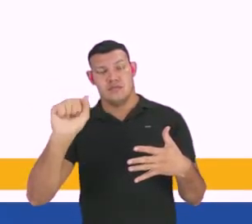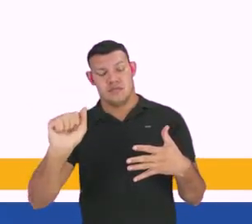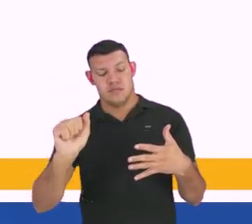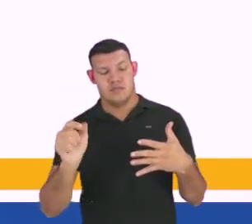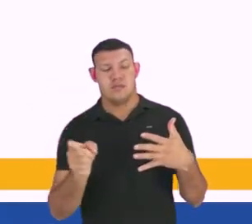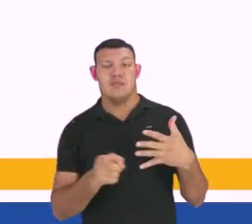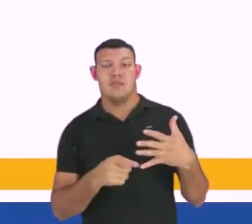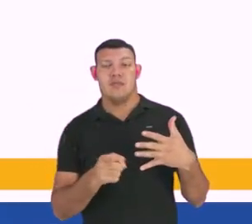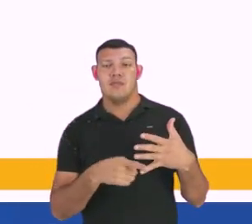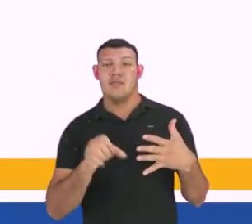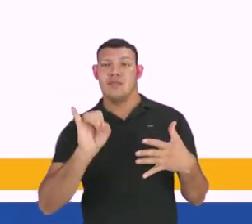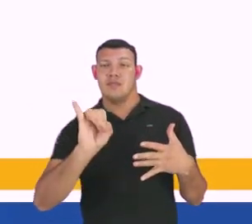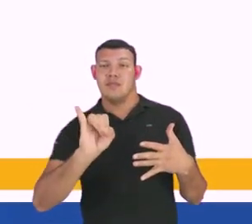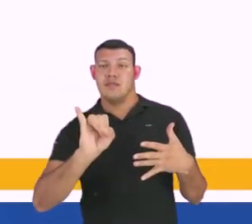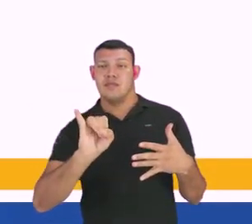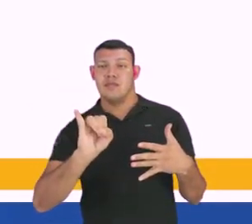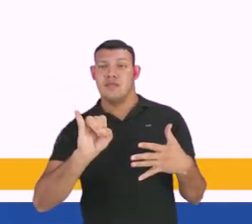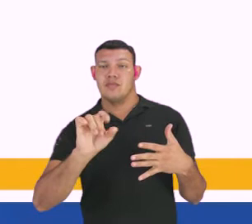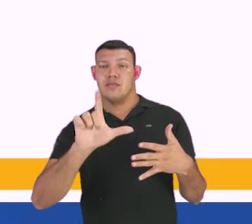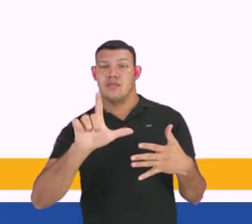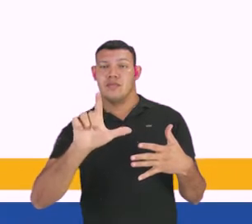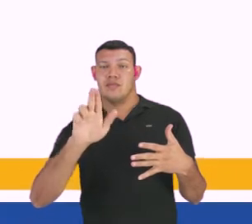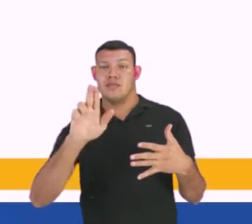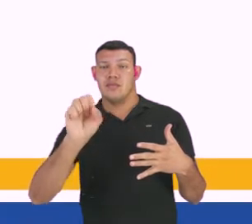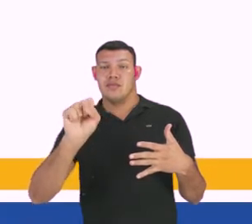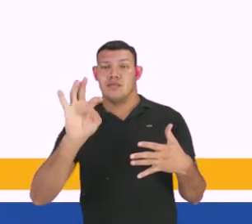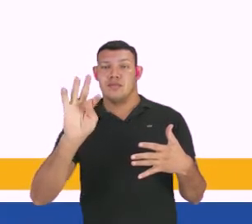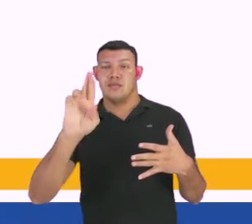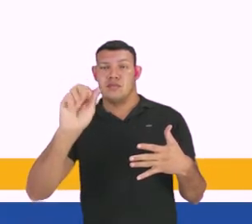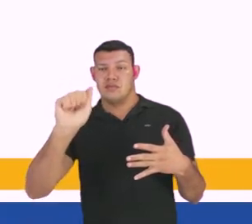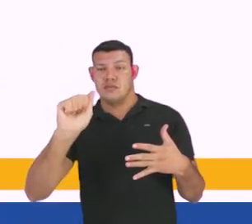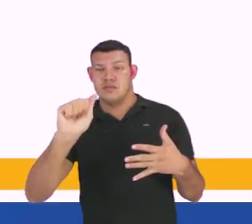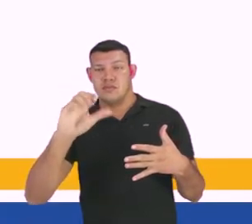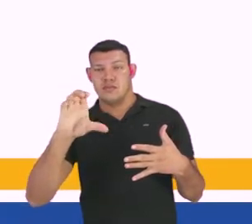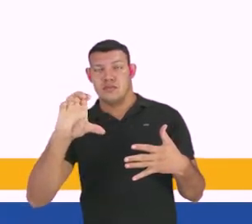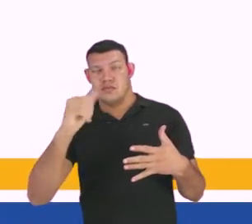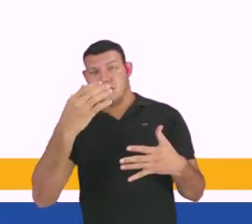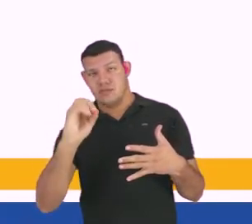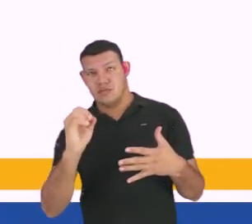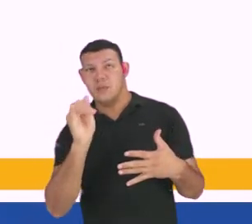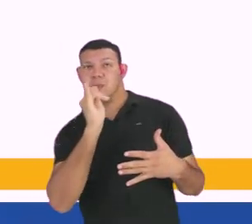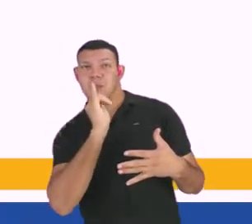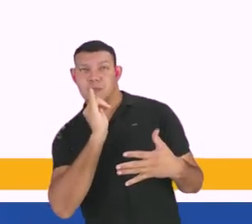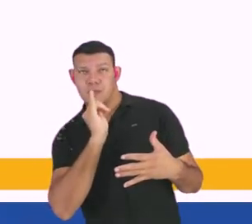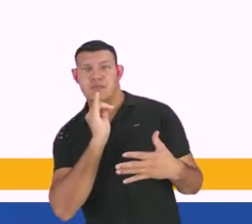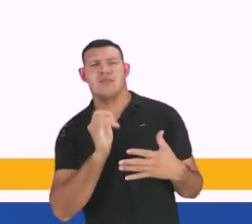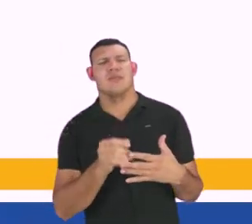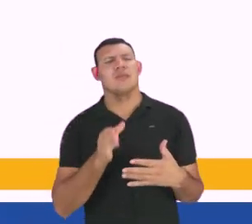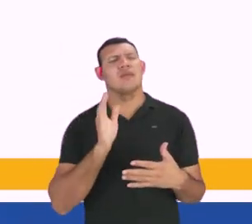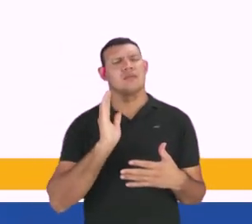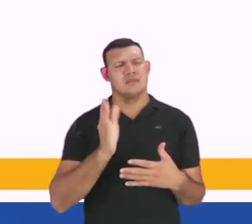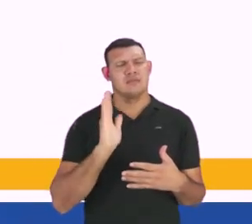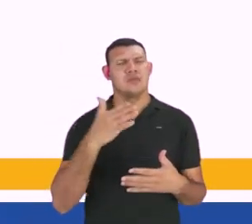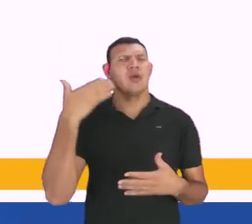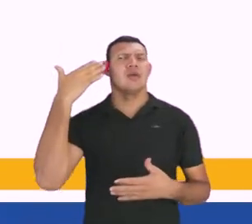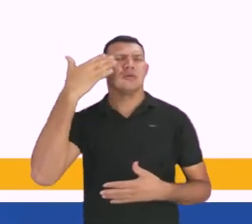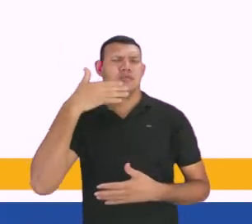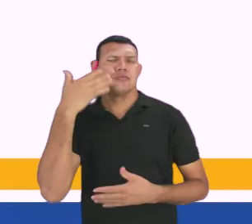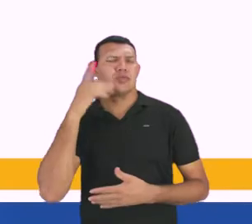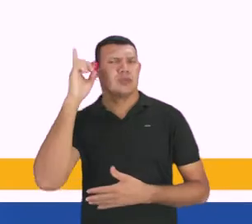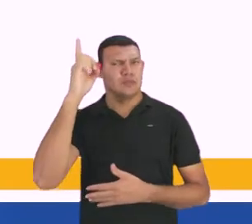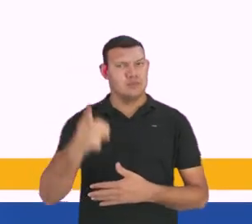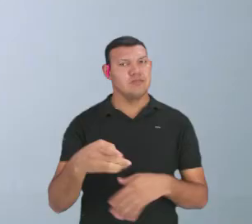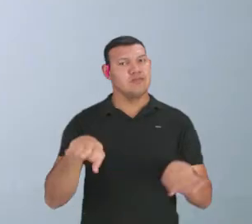ilustração ou exemplificação. Nós vemos isso direto nos nossos discursos e de